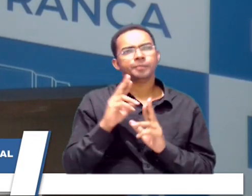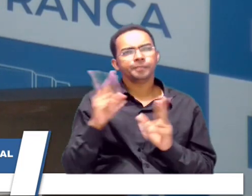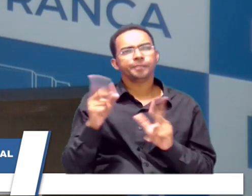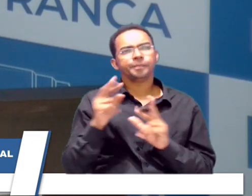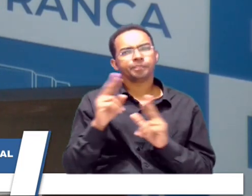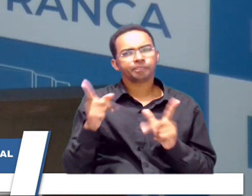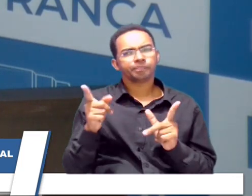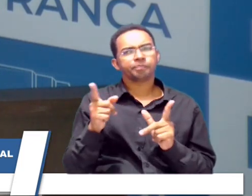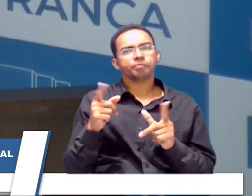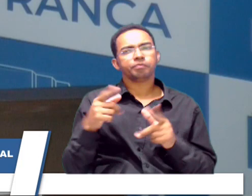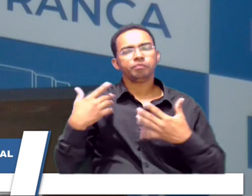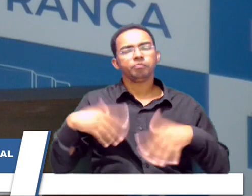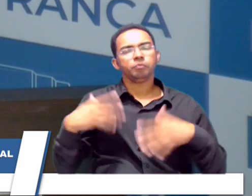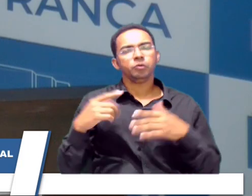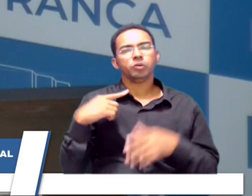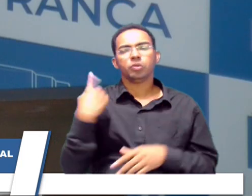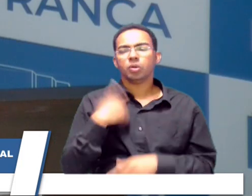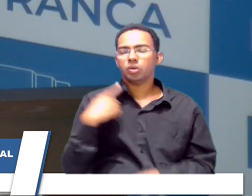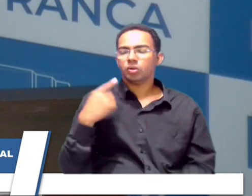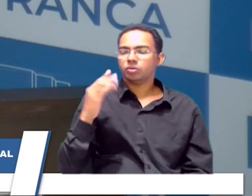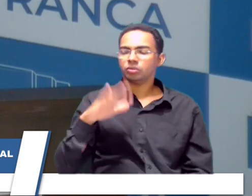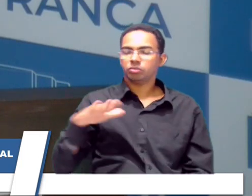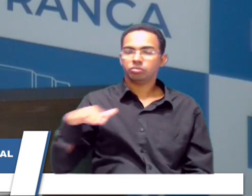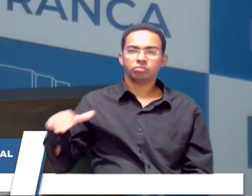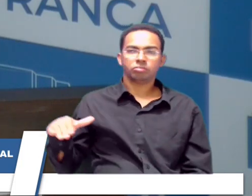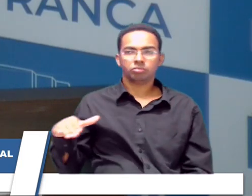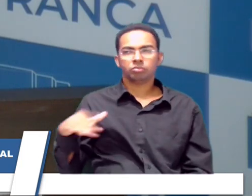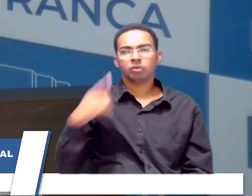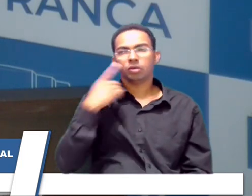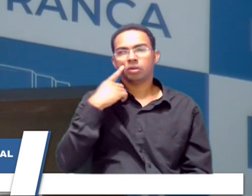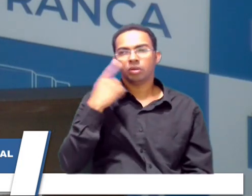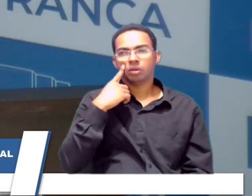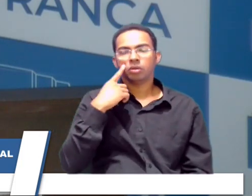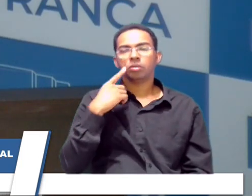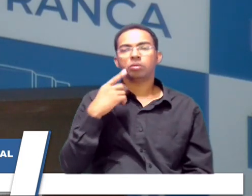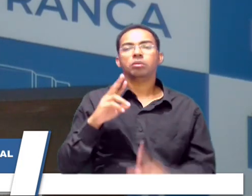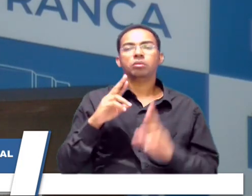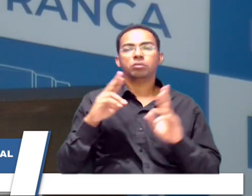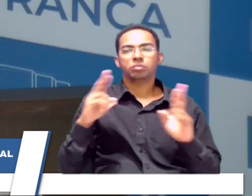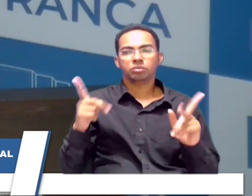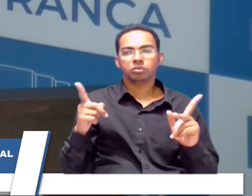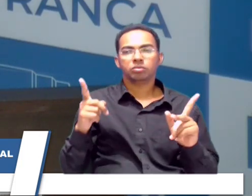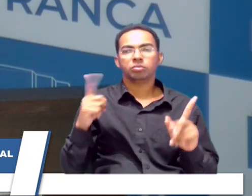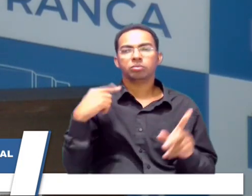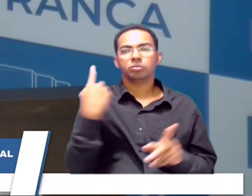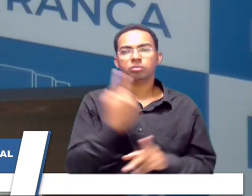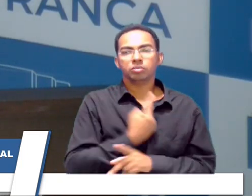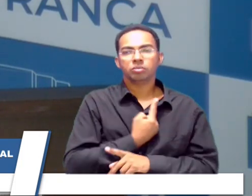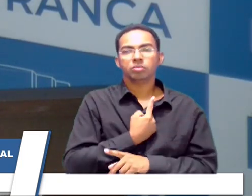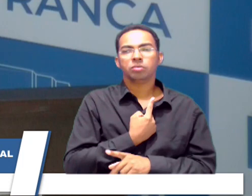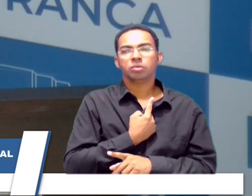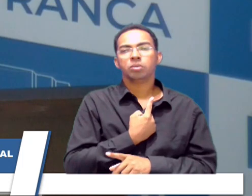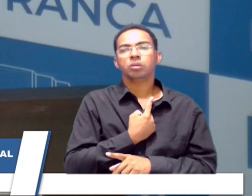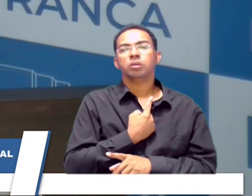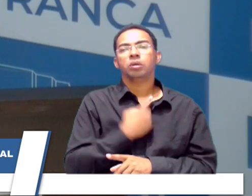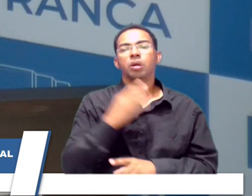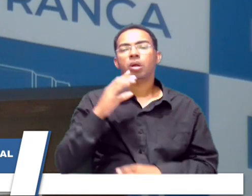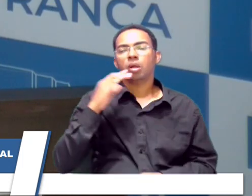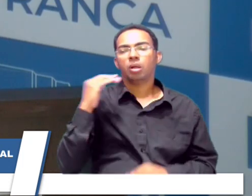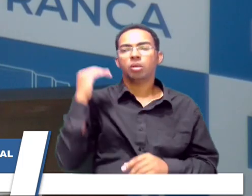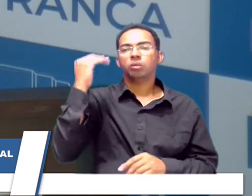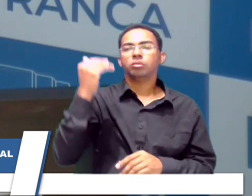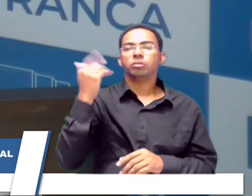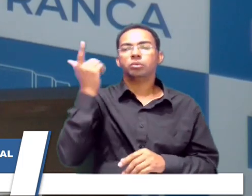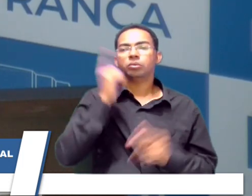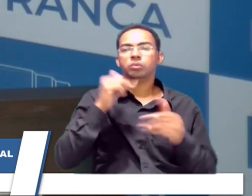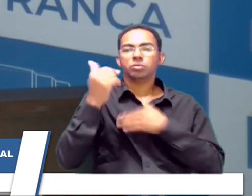tão grande das nossas crianças. Eu vejo uma diferença tão grande nos nossos adultos. É você conseguir trabalhar uma pessoa